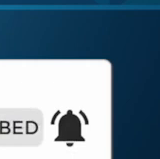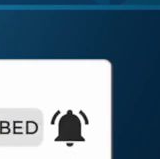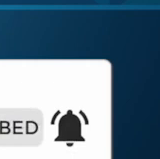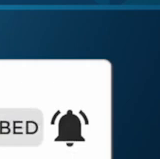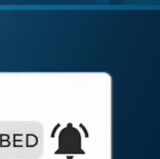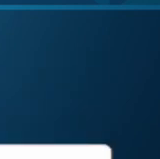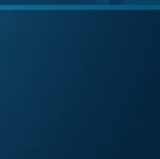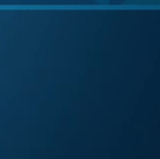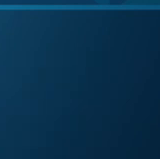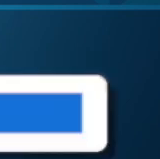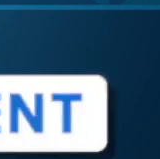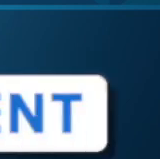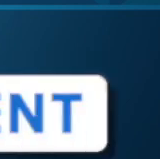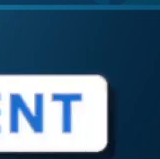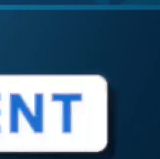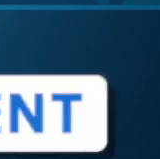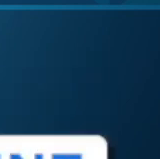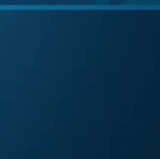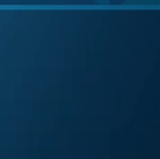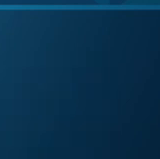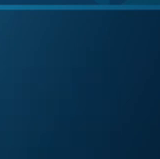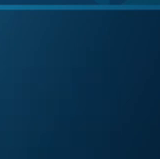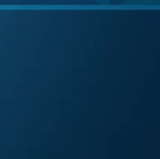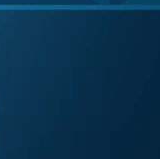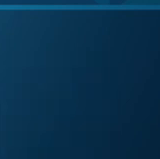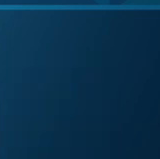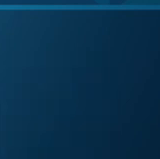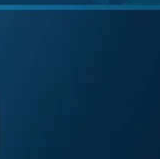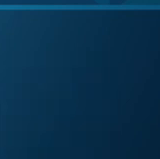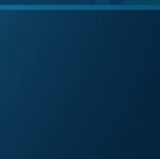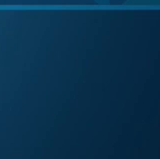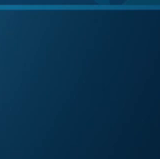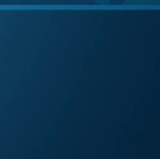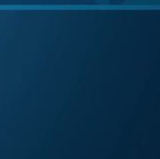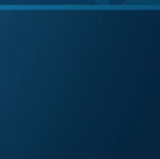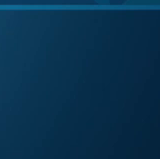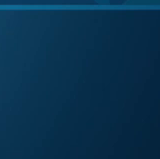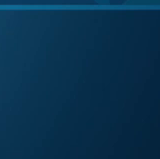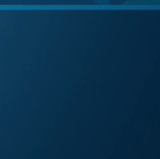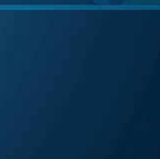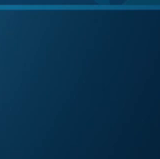botão notificação. Fo comentário no fahetutang ba media social siraseluk.